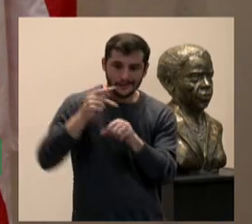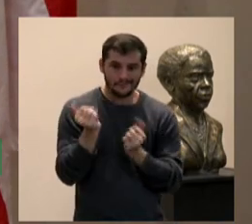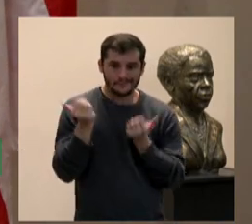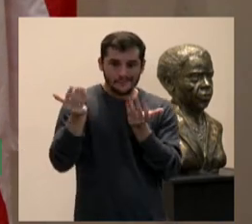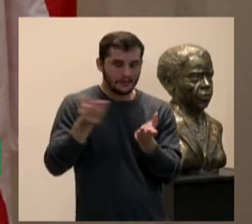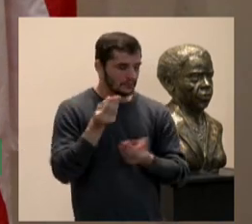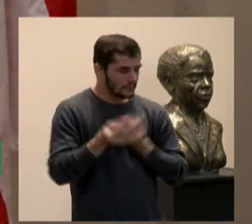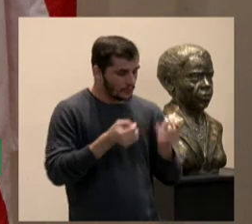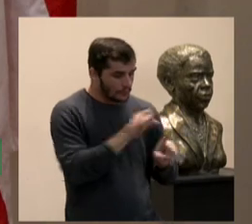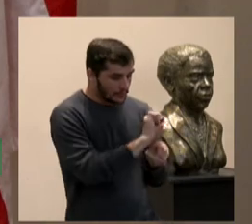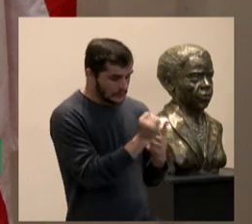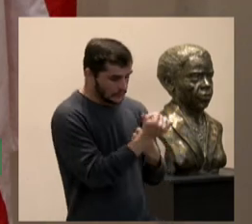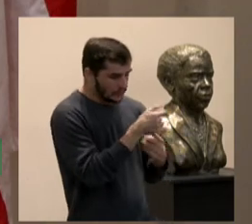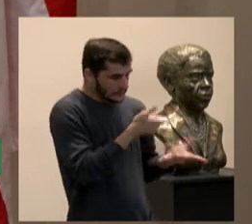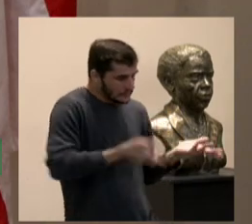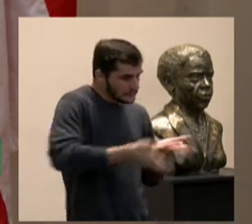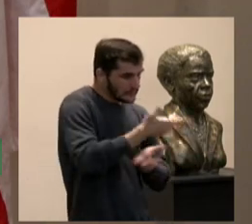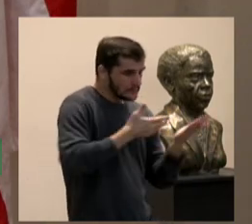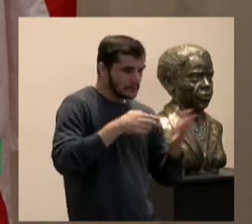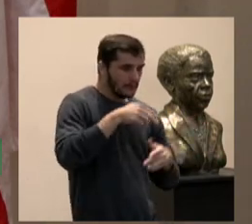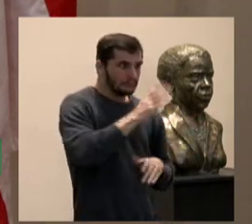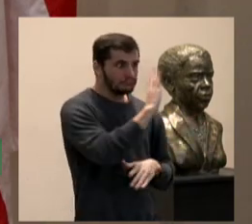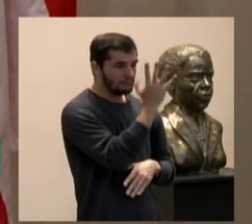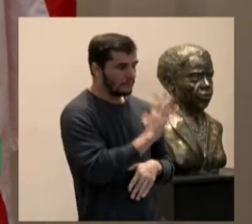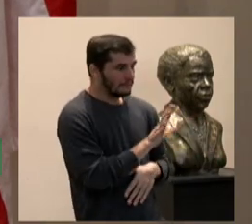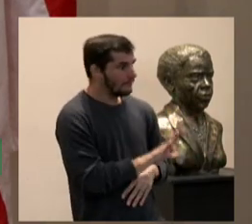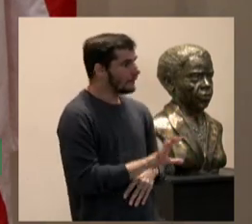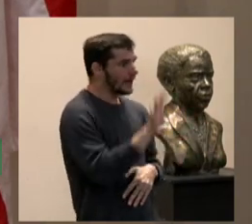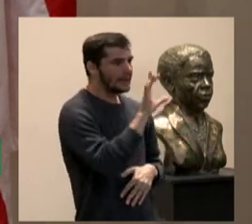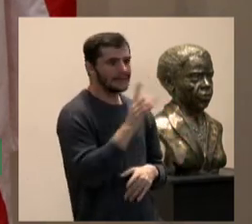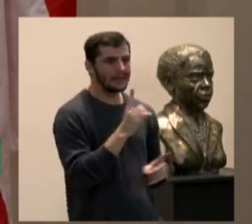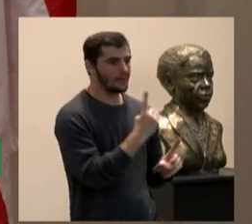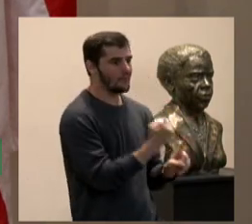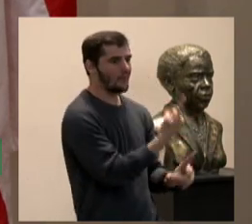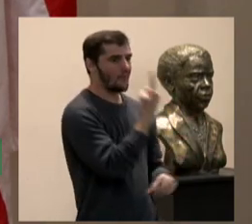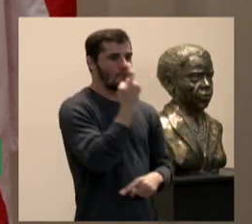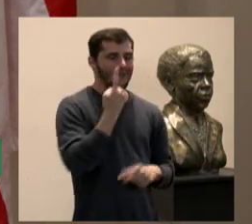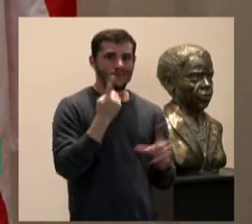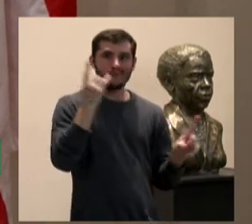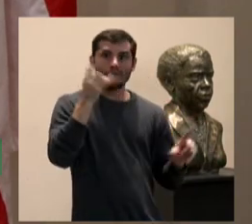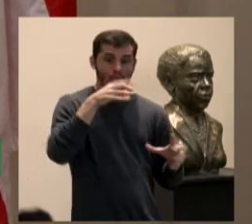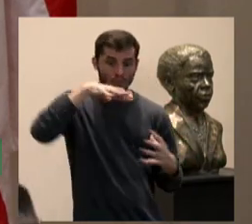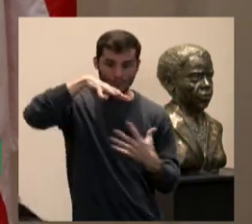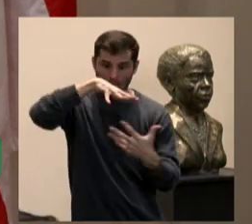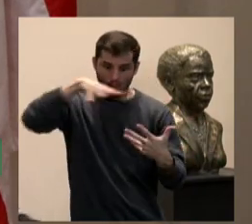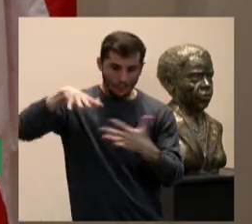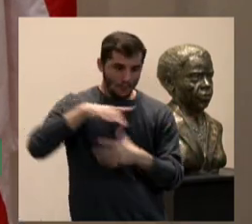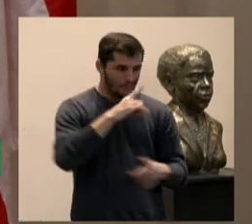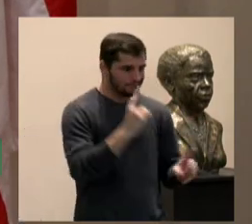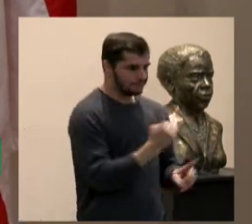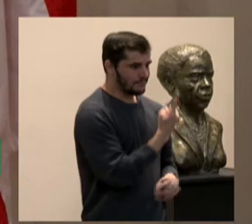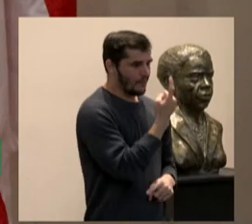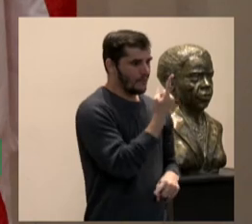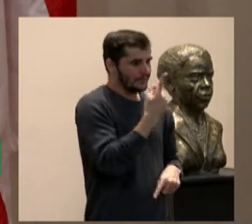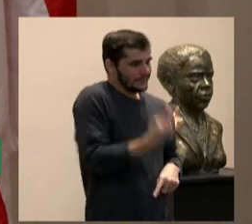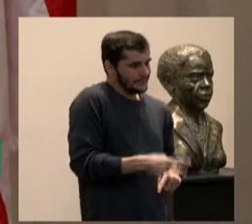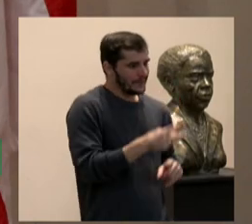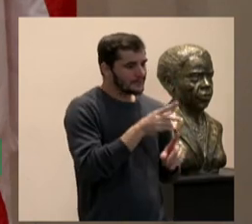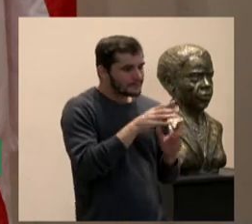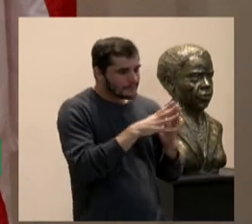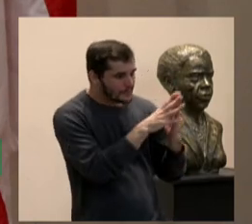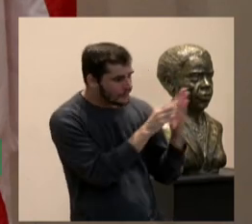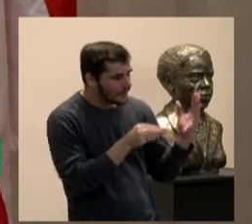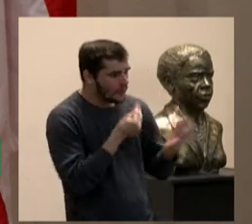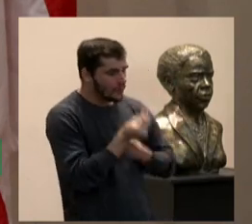participação social que o Brasil constrói é único no mundo. É um modelo que é único, uma experiência como essa